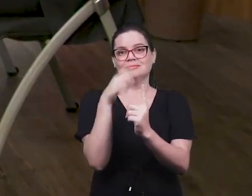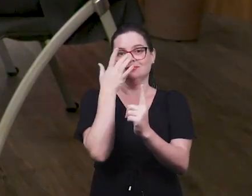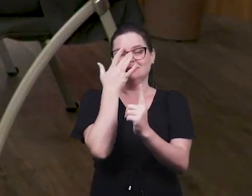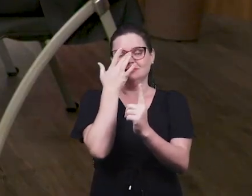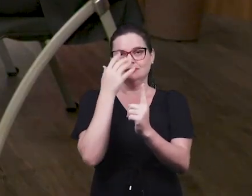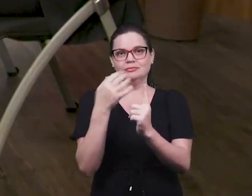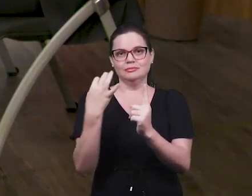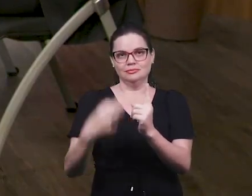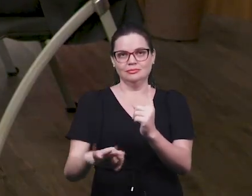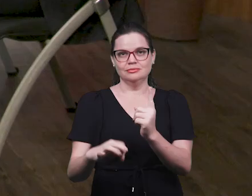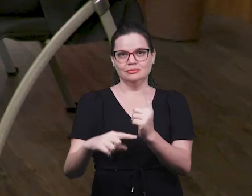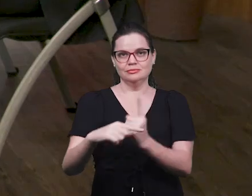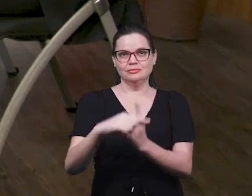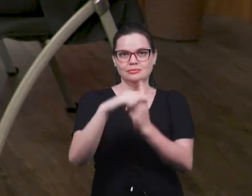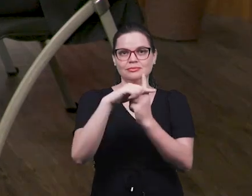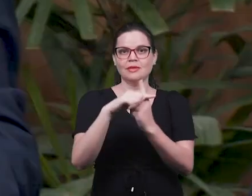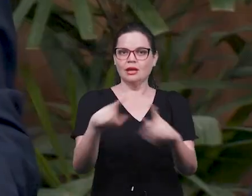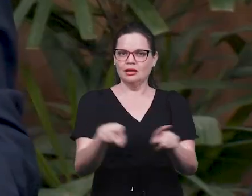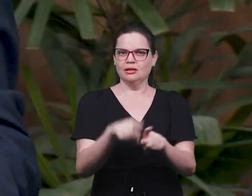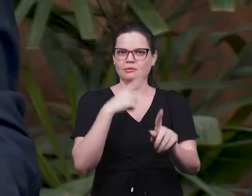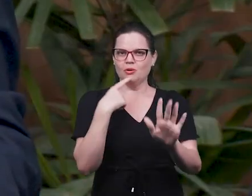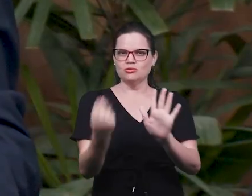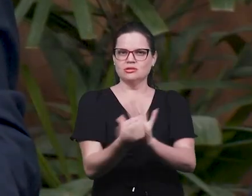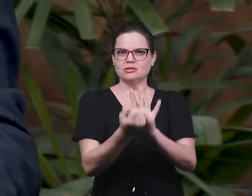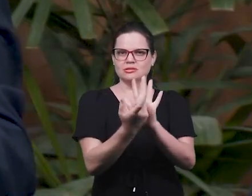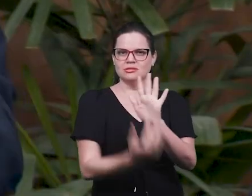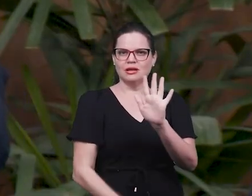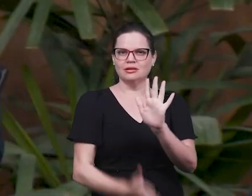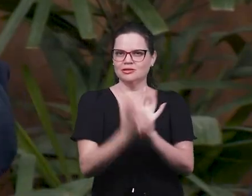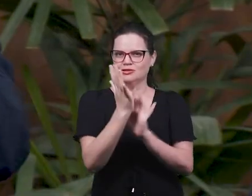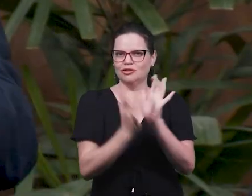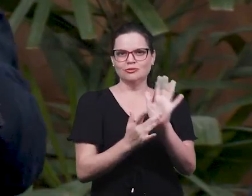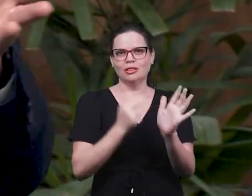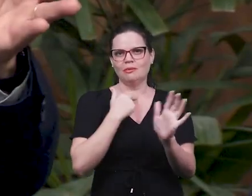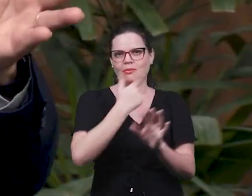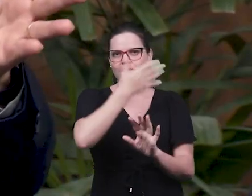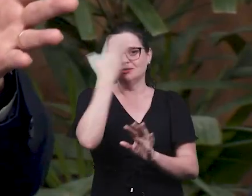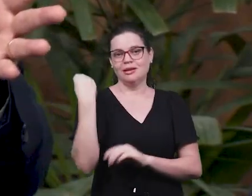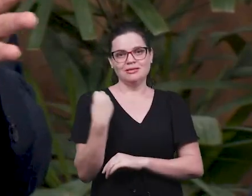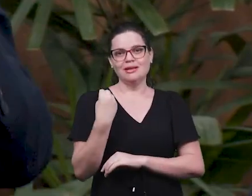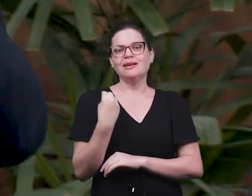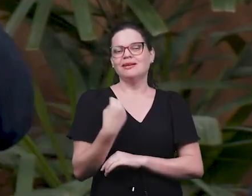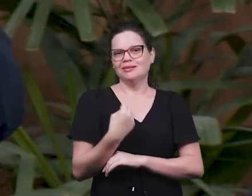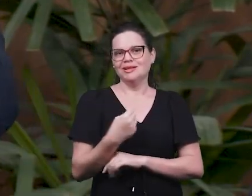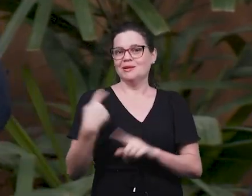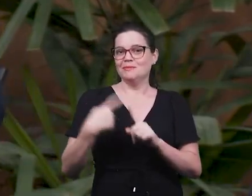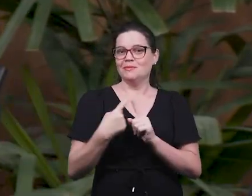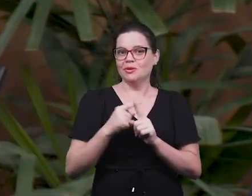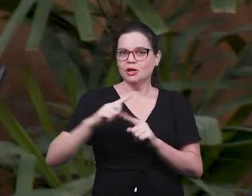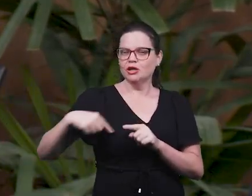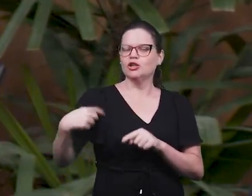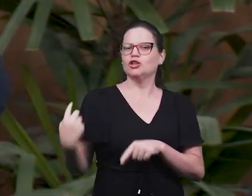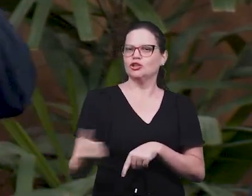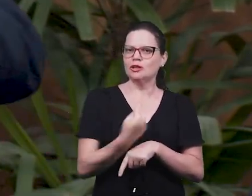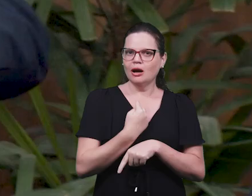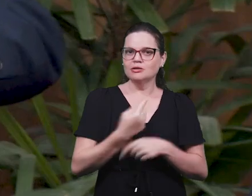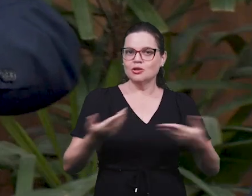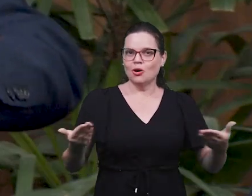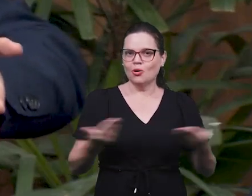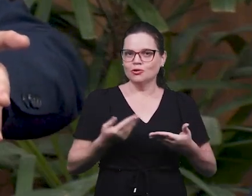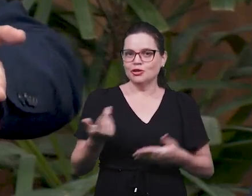deixar de mencionar do sangue de Jesus. Ou seja, tudo nós devemos ao sangue de Jesus, por